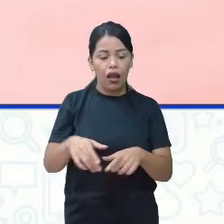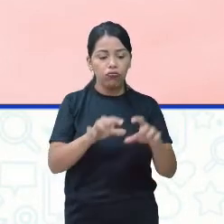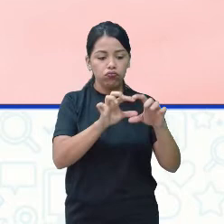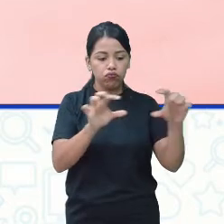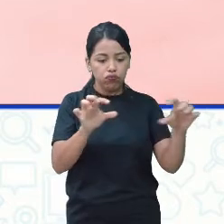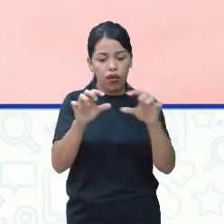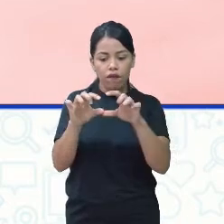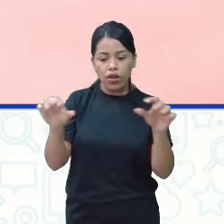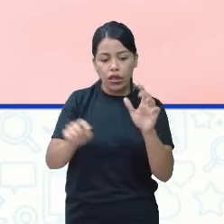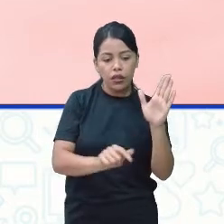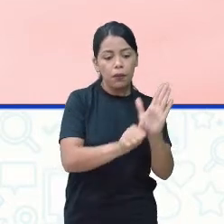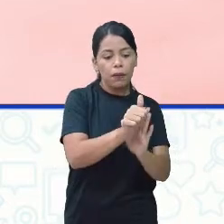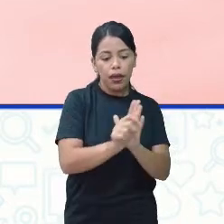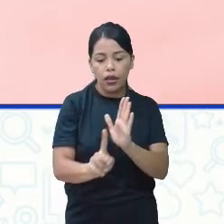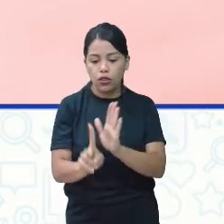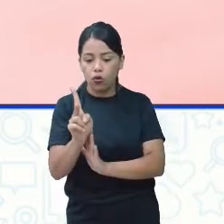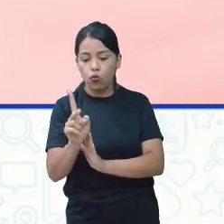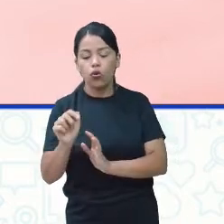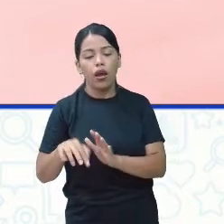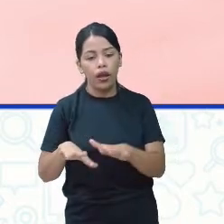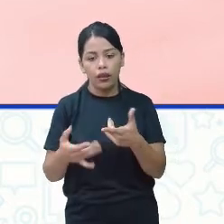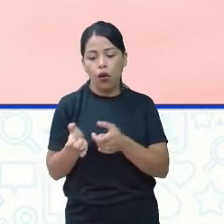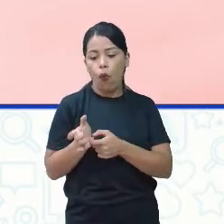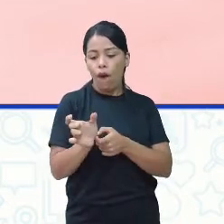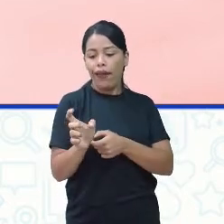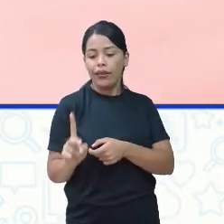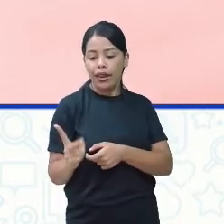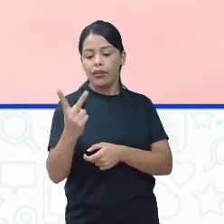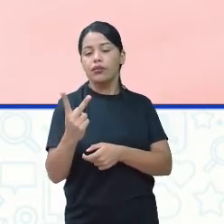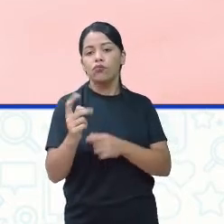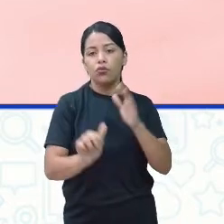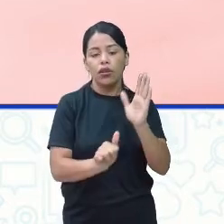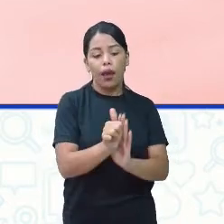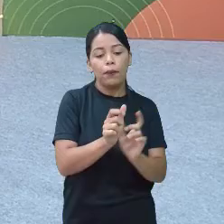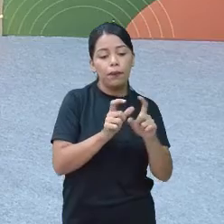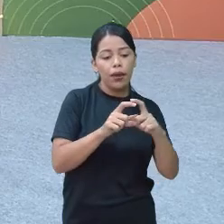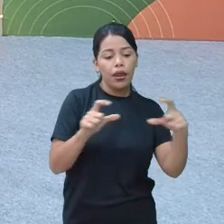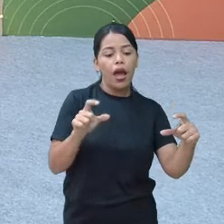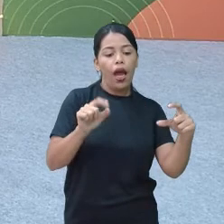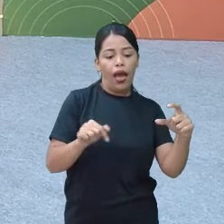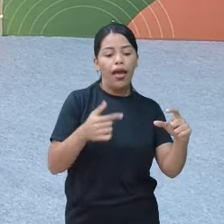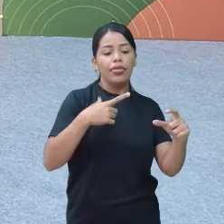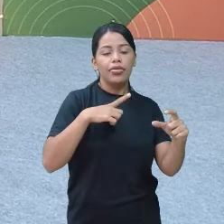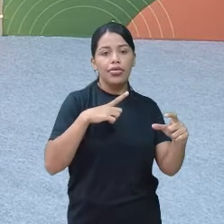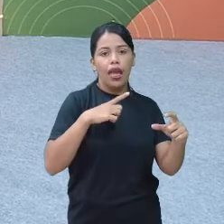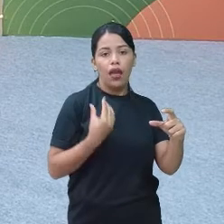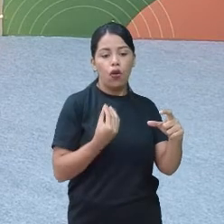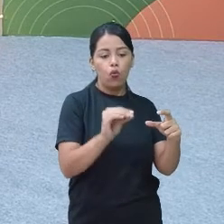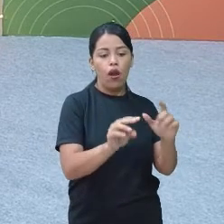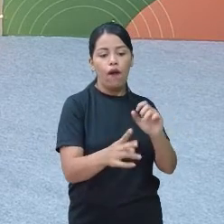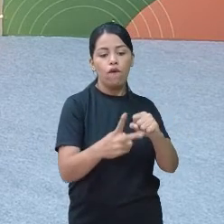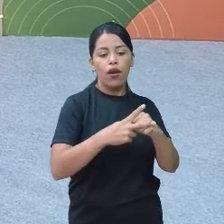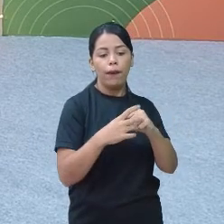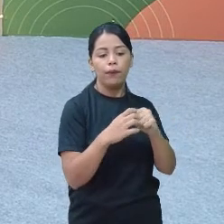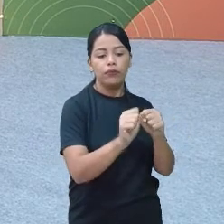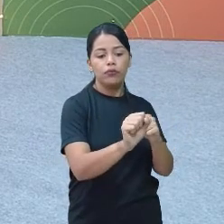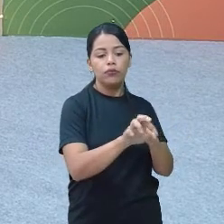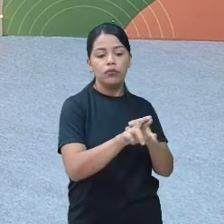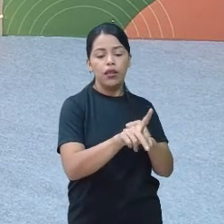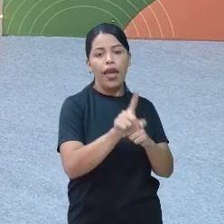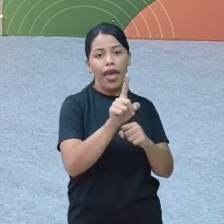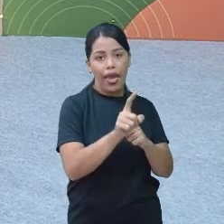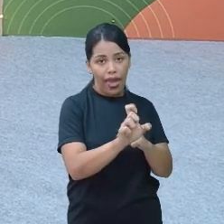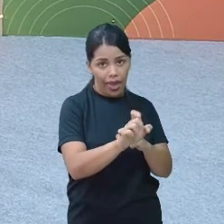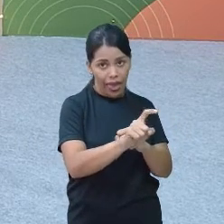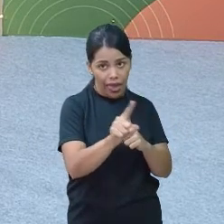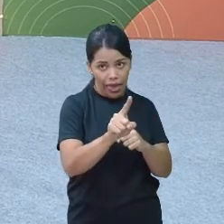oração. A primeira oração ela é marcada pelo verbo ser, que está ali conjugado, então este é.